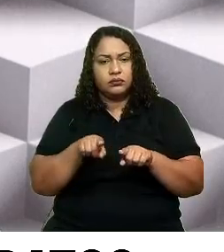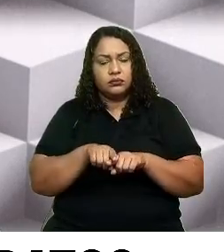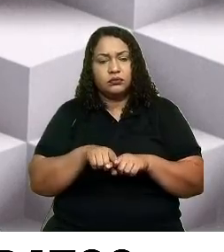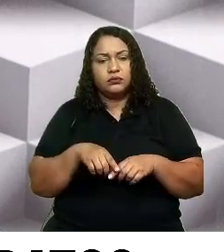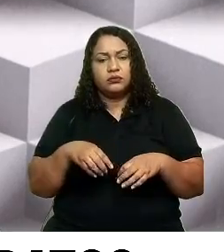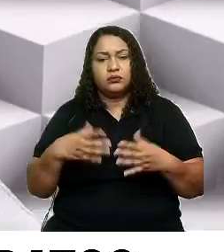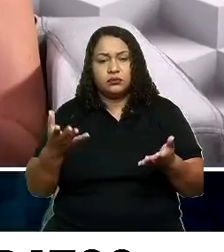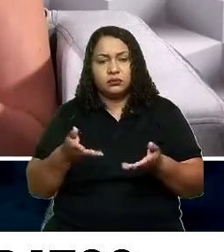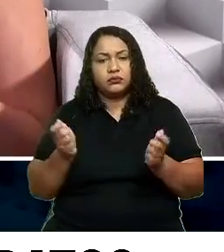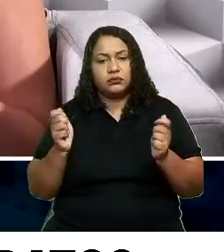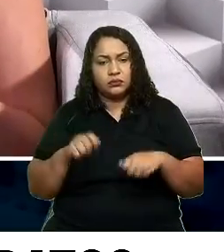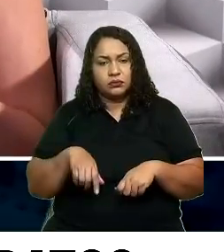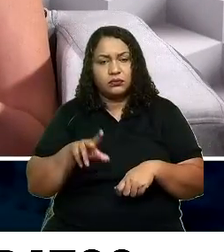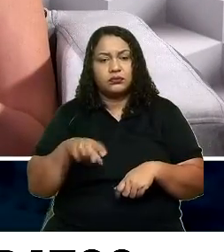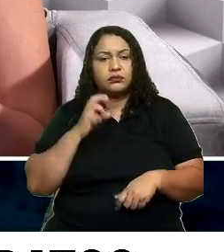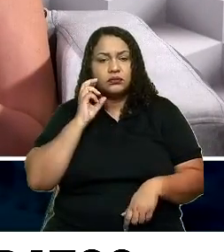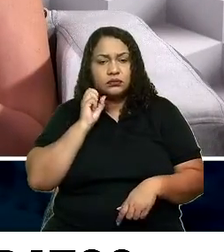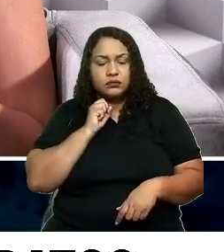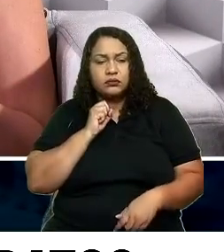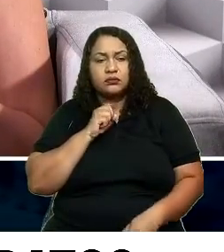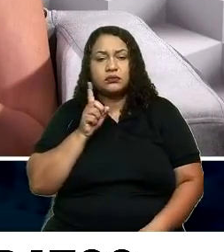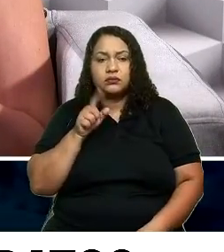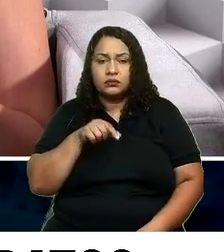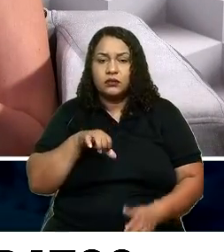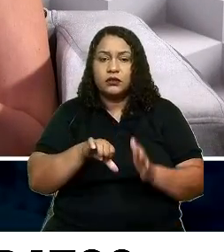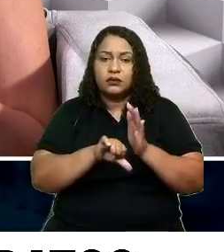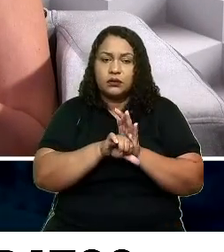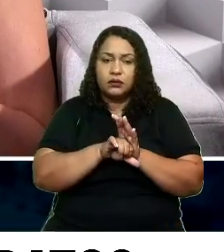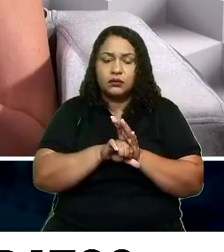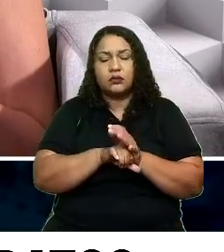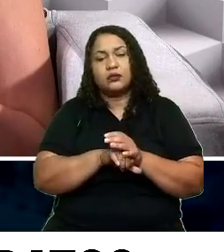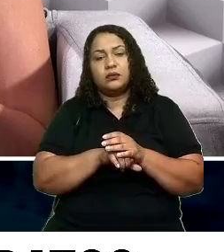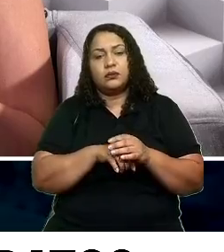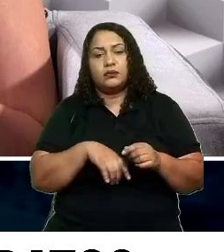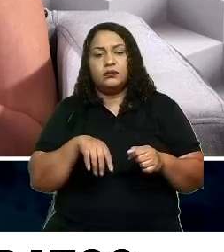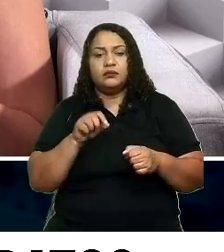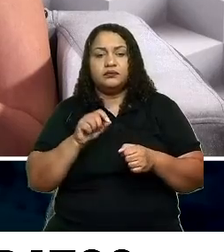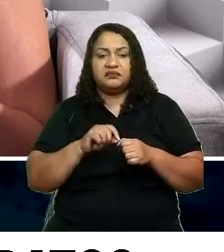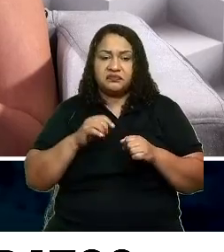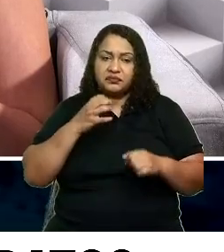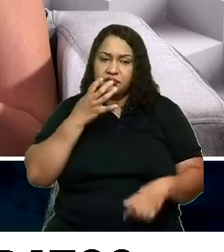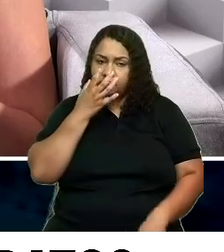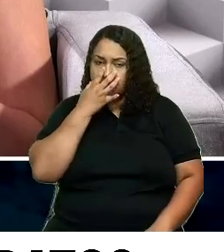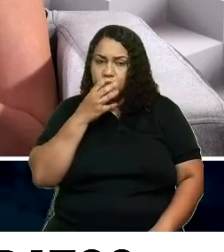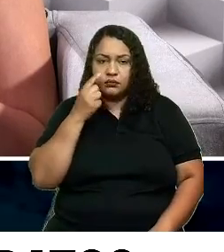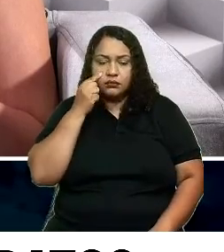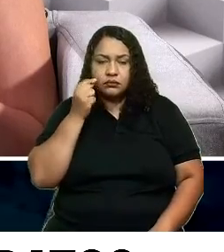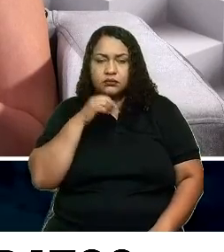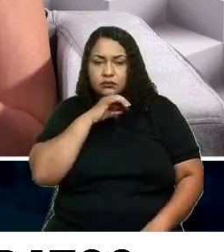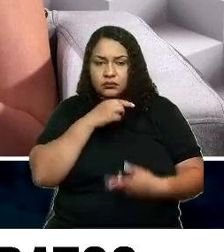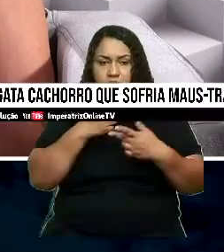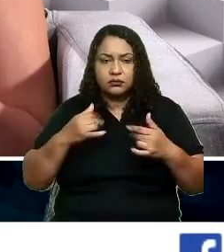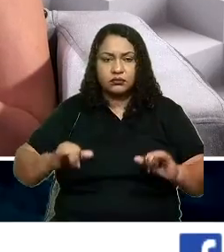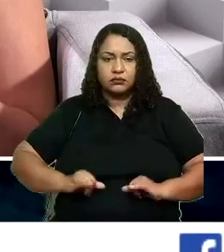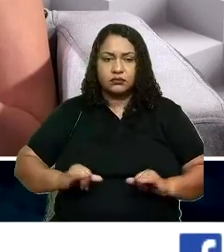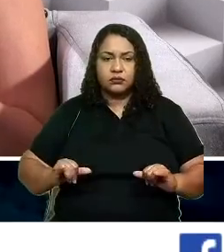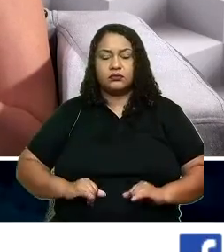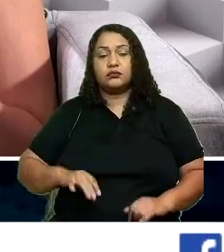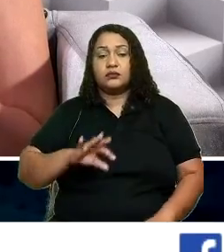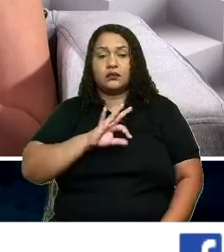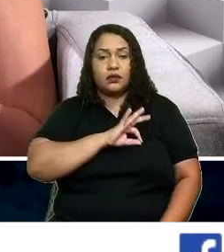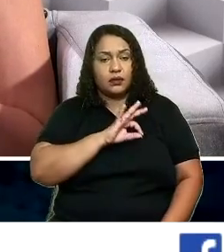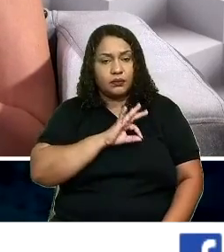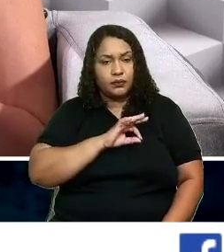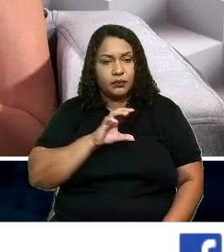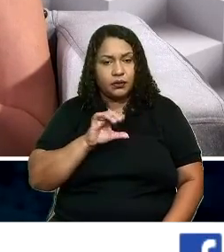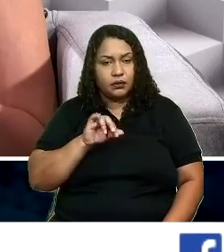ser colocado também para adoção gente isso é coisa séria viu é crime maltratar animais por isso que foi parar na delegacia mesmo